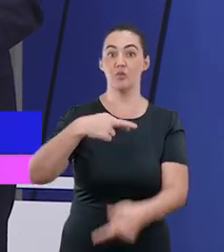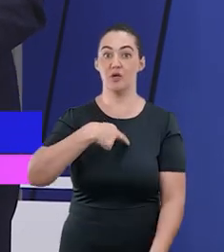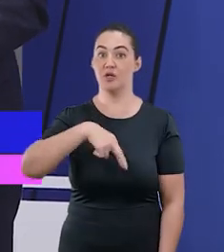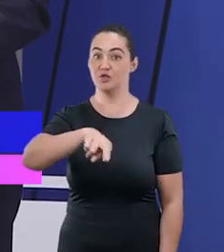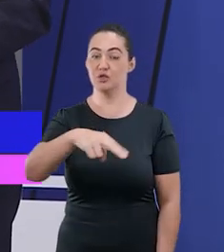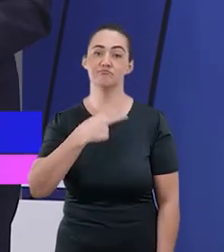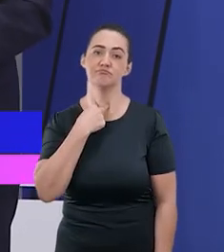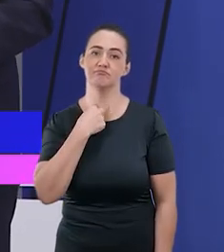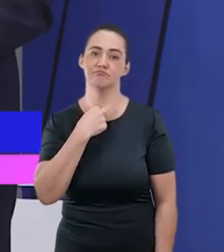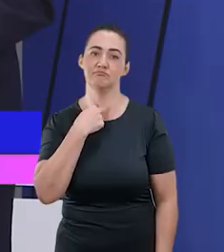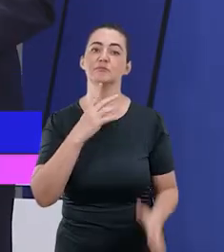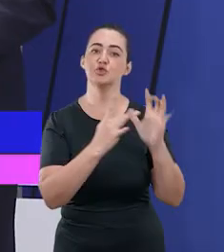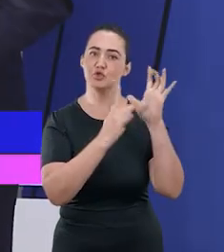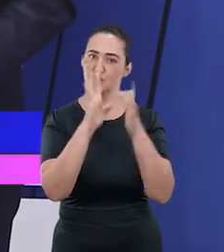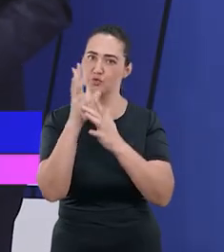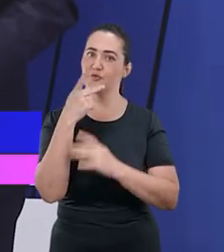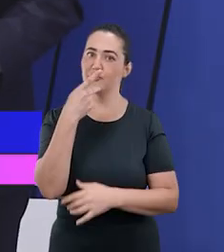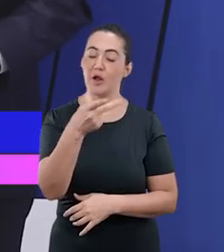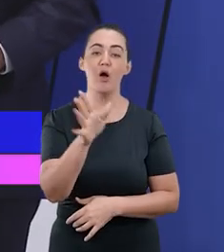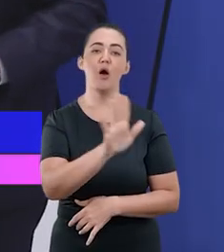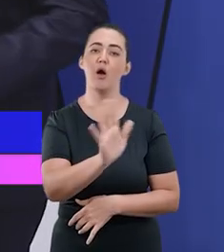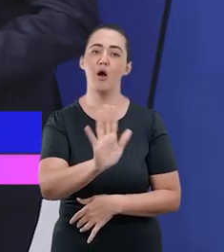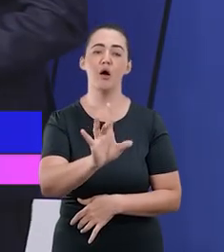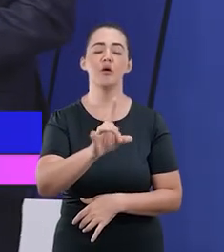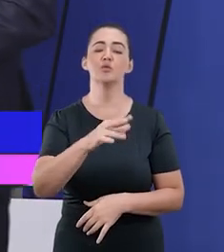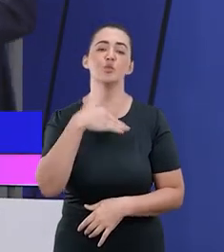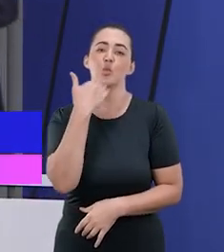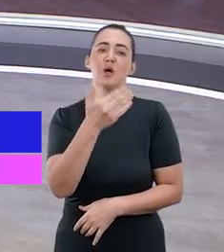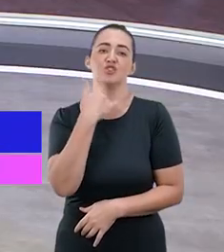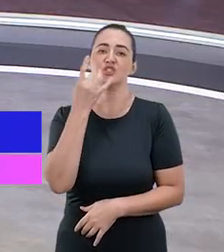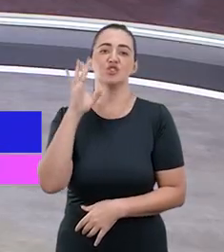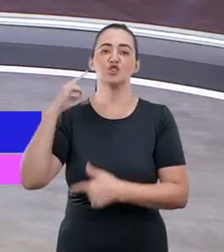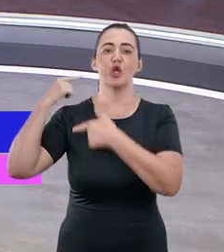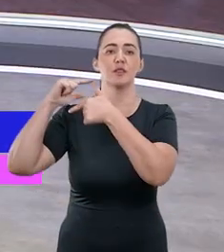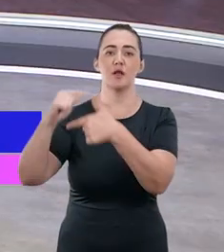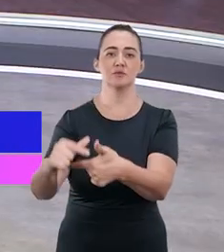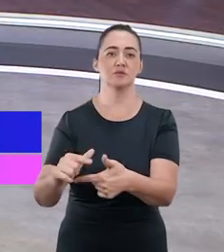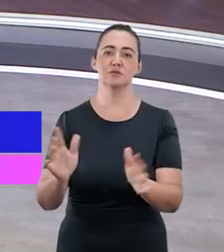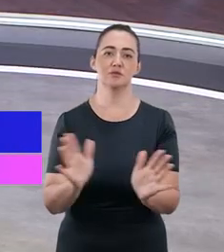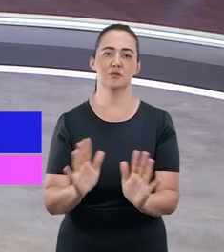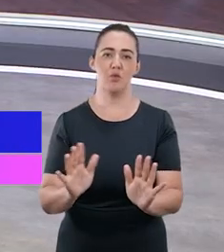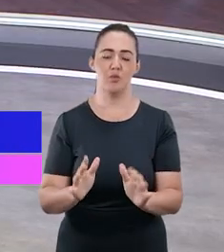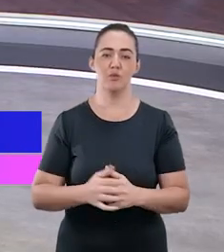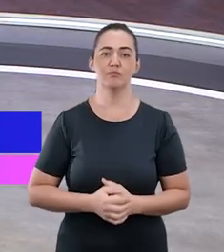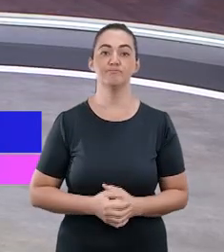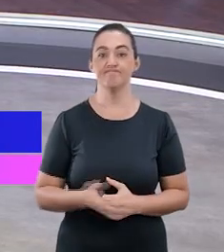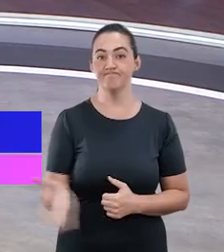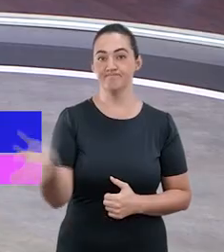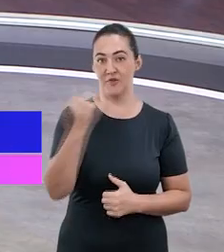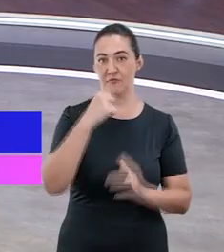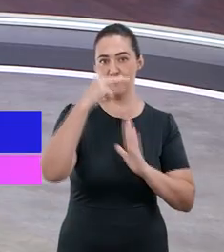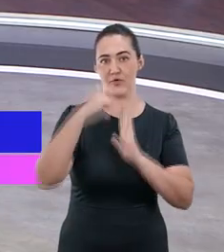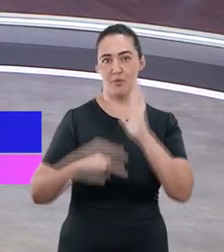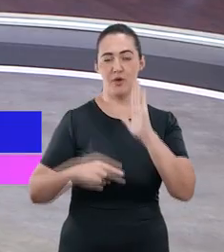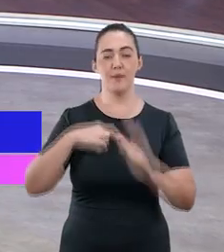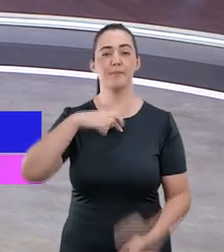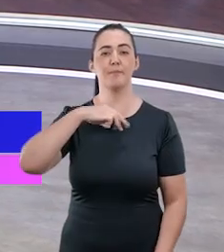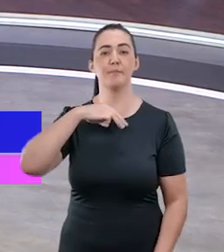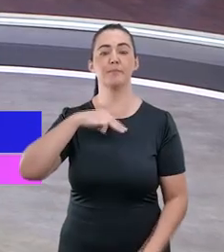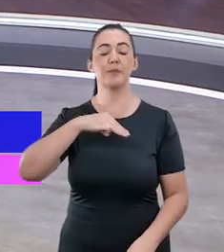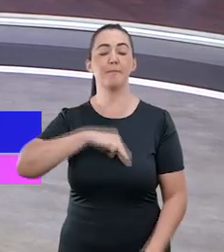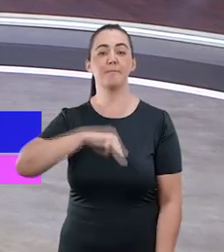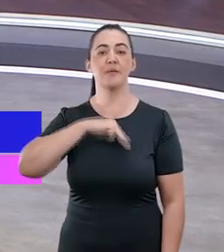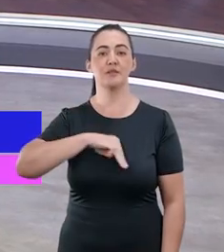nos adverte quanto a essa tradição. Venha comigo até o Evangelho de Mateus, no capítulo